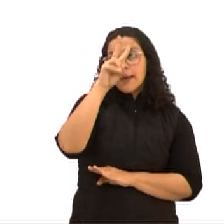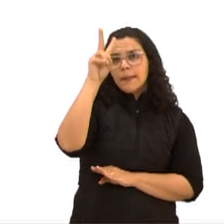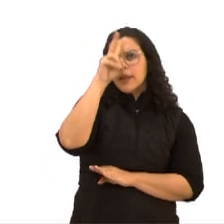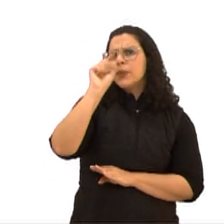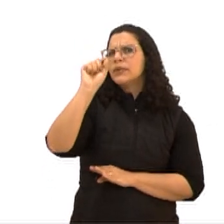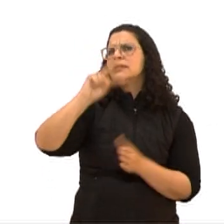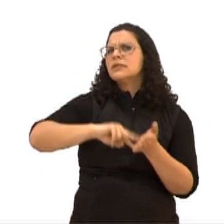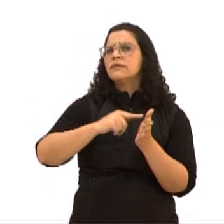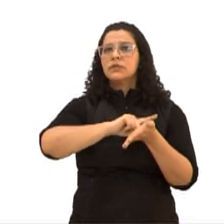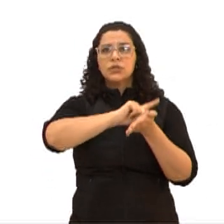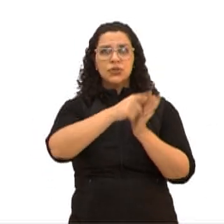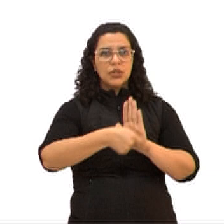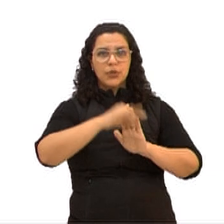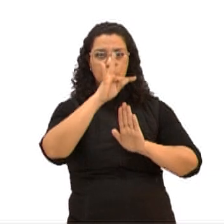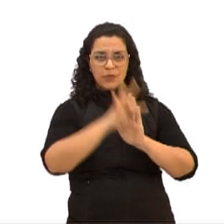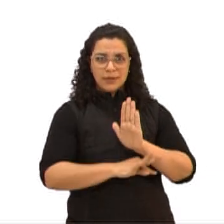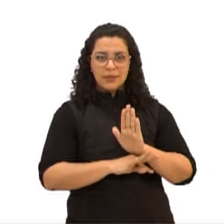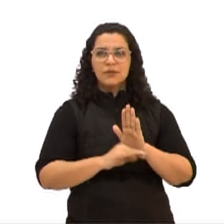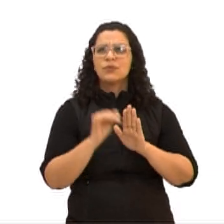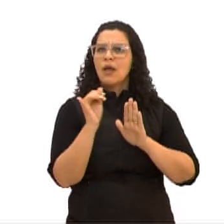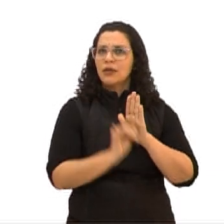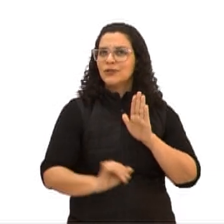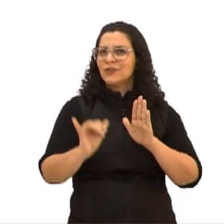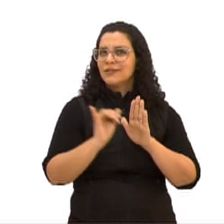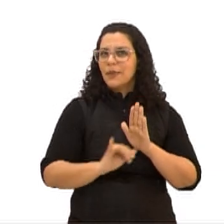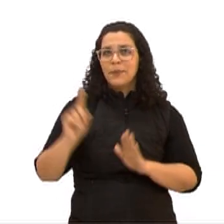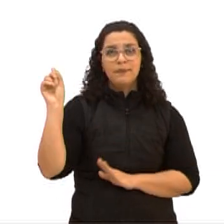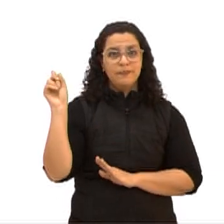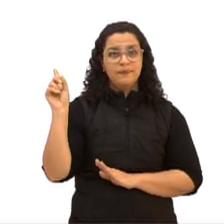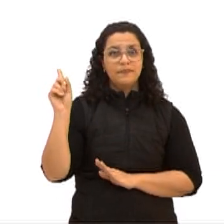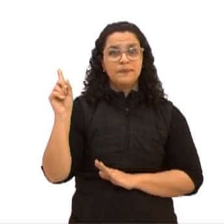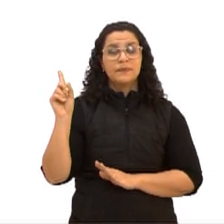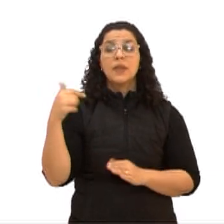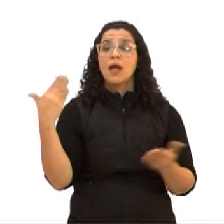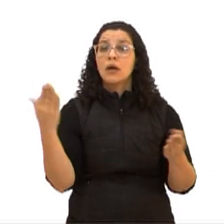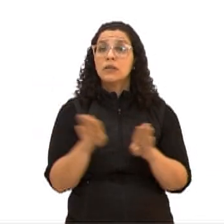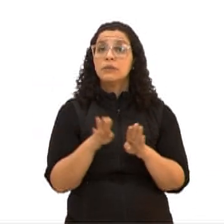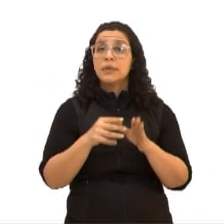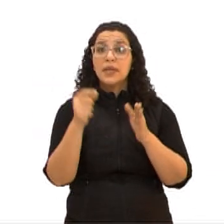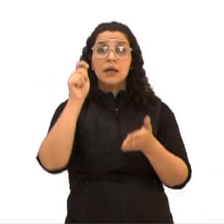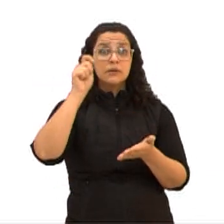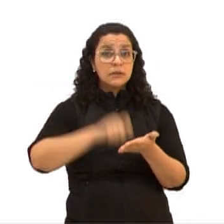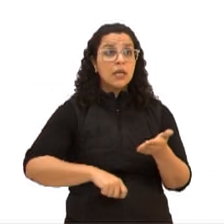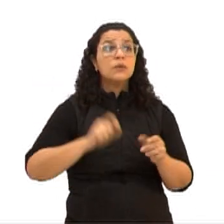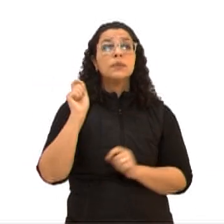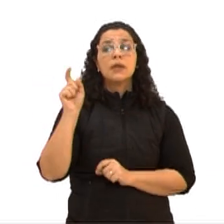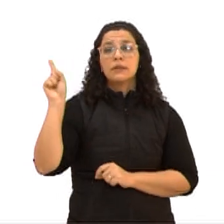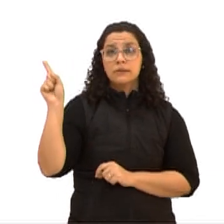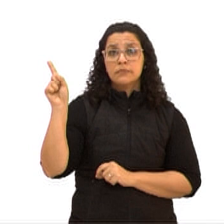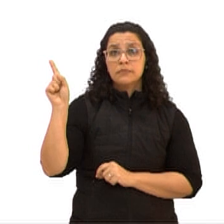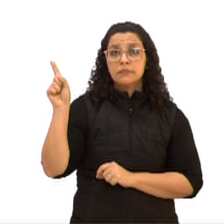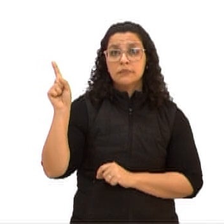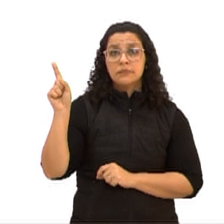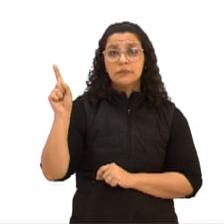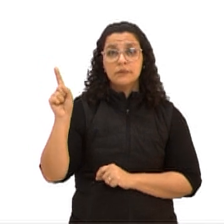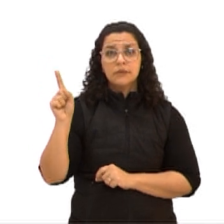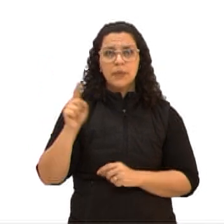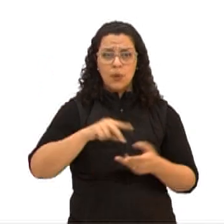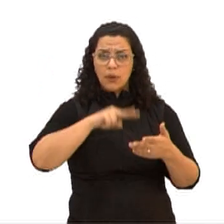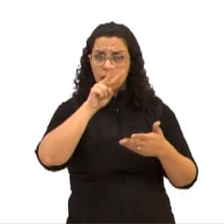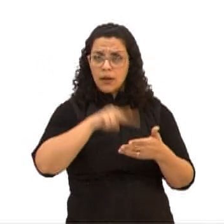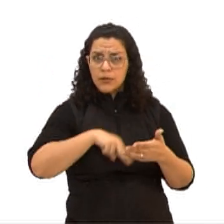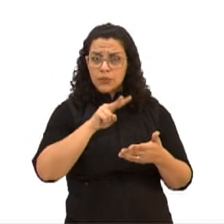relembrar esse gênero textual. Então, o editorial é assinado pelo, letra A,